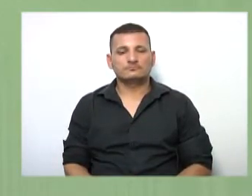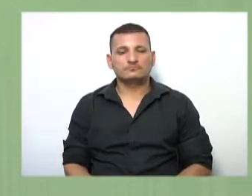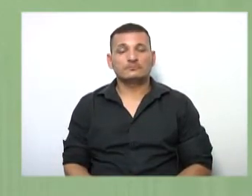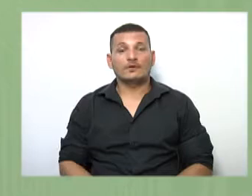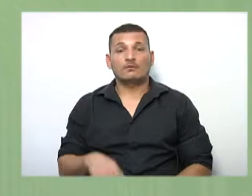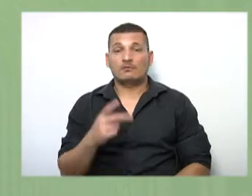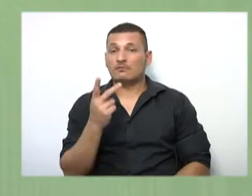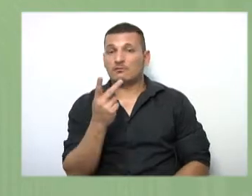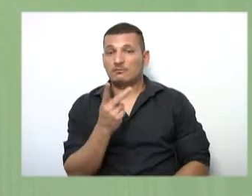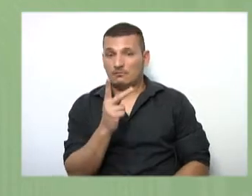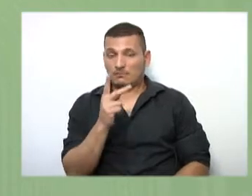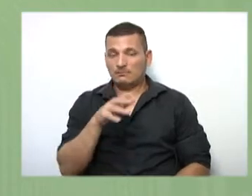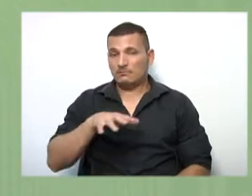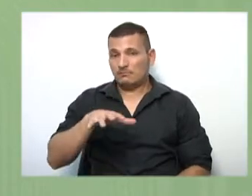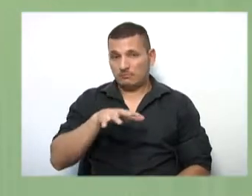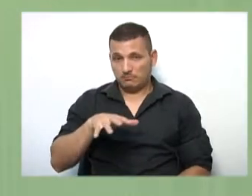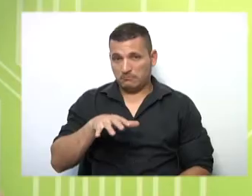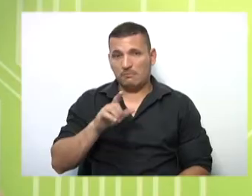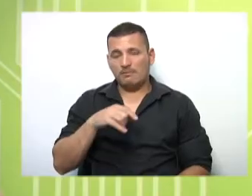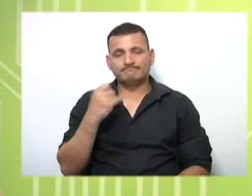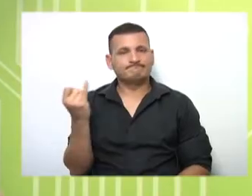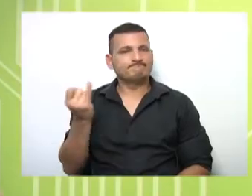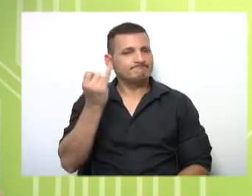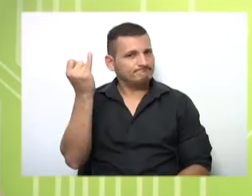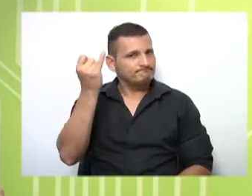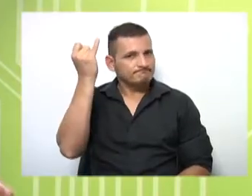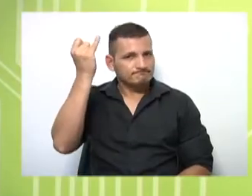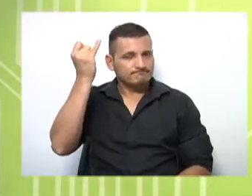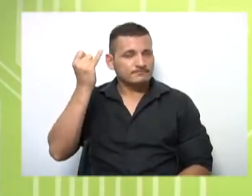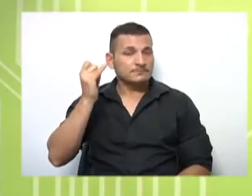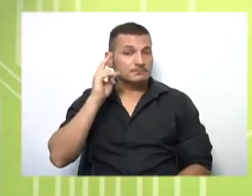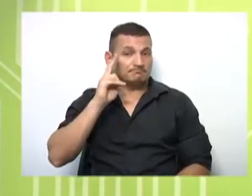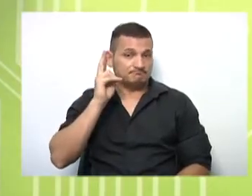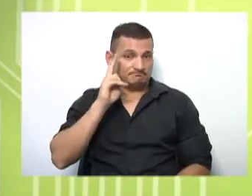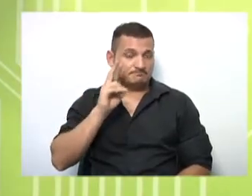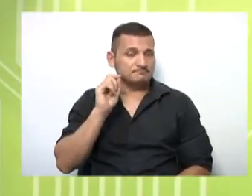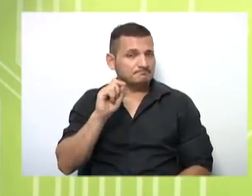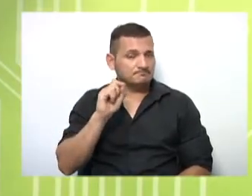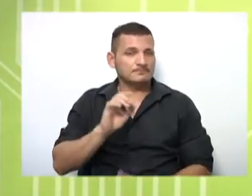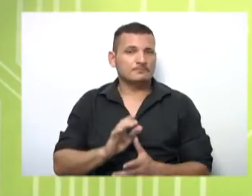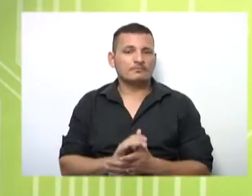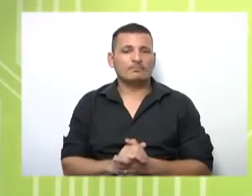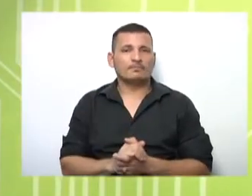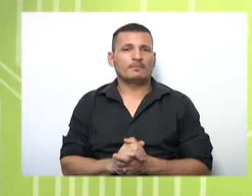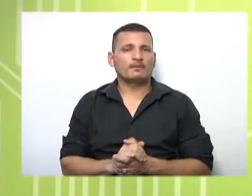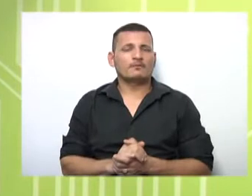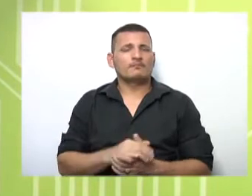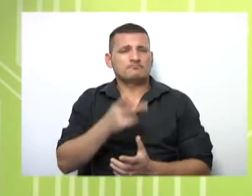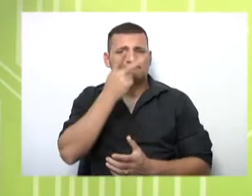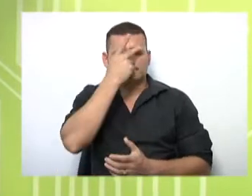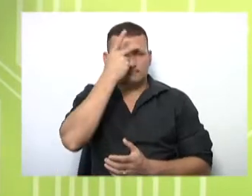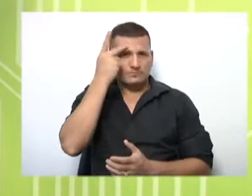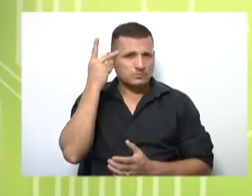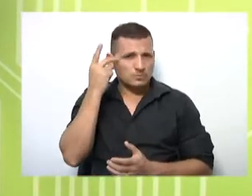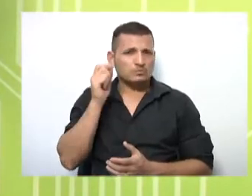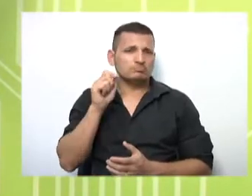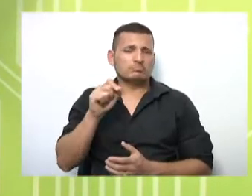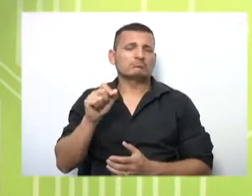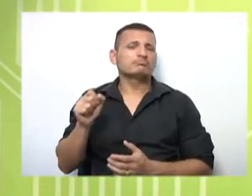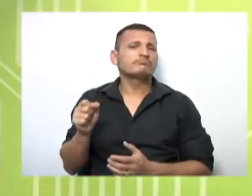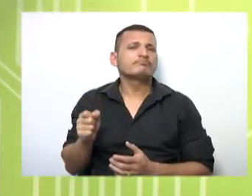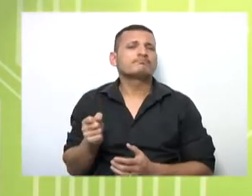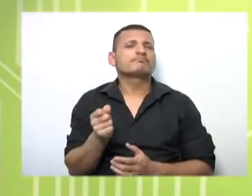Esse ramo é de suma importância, frisando no sentido de recolocar as pessoas no mercado de